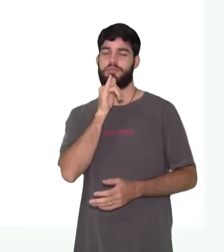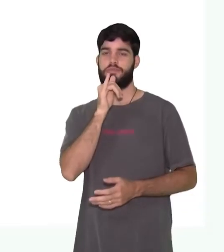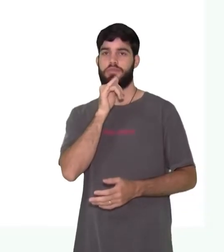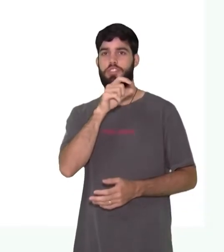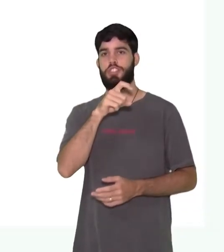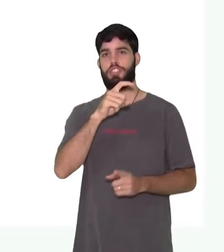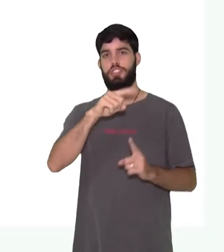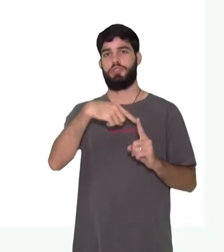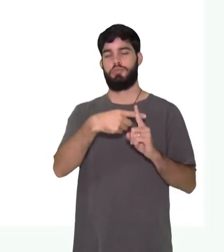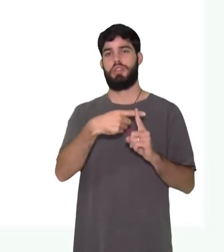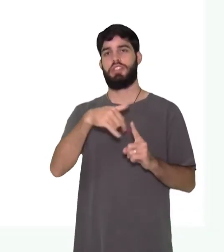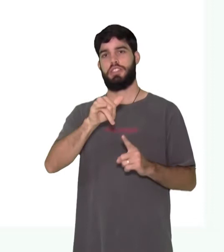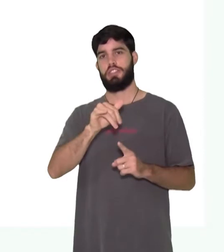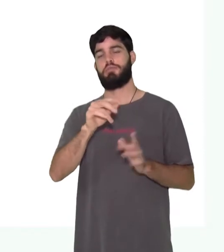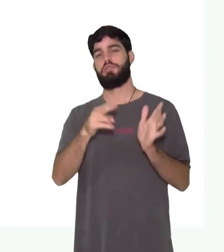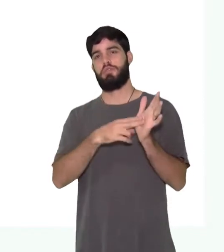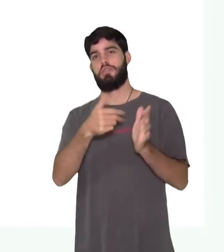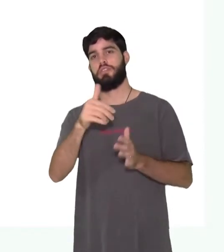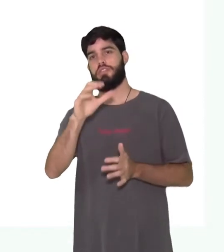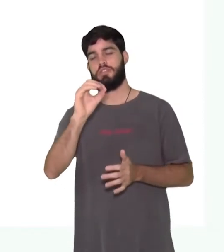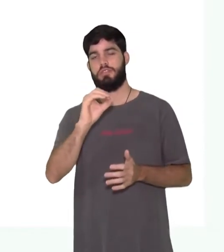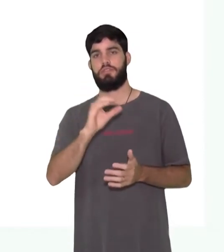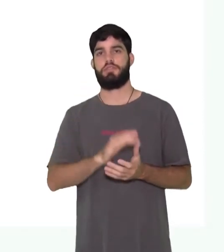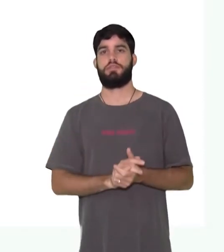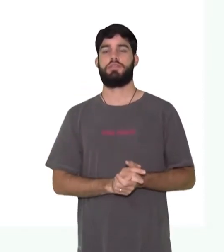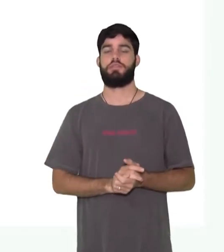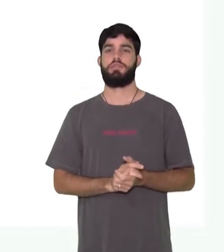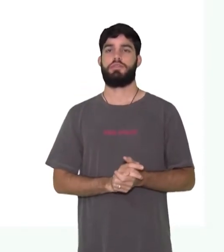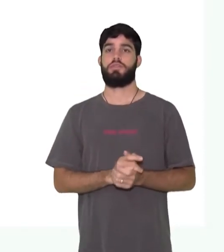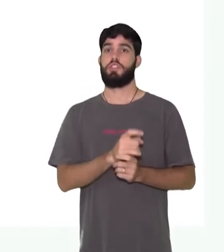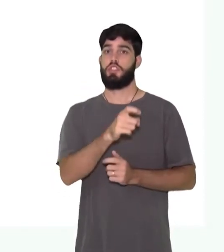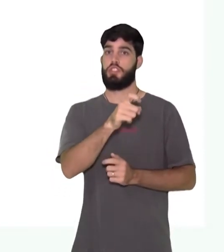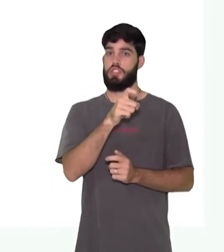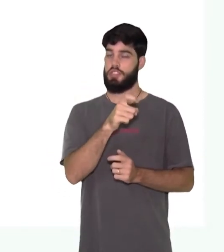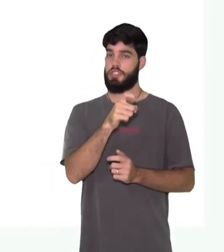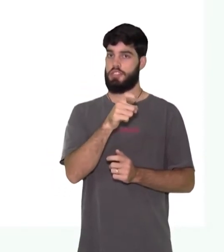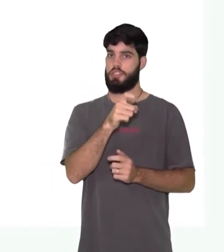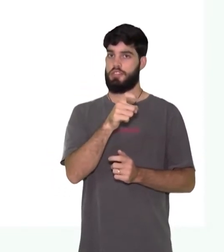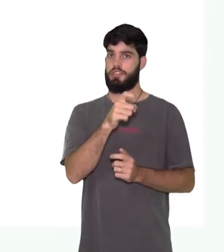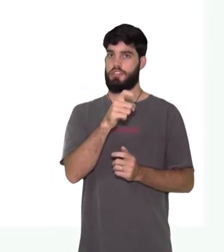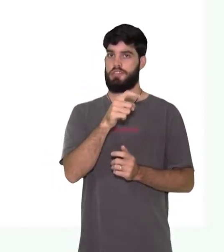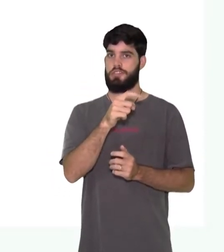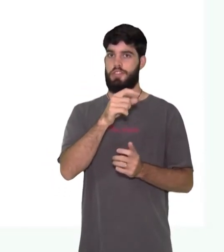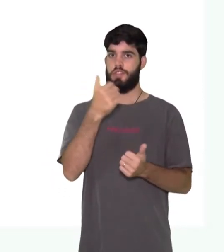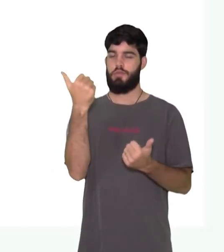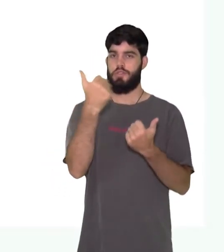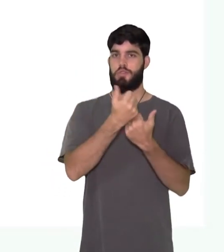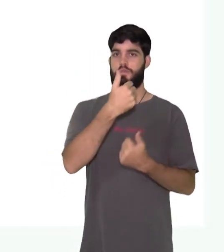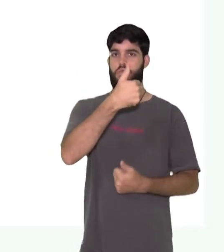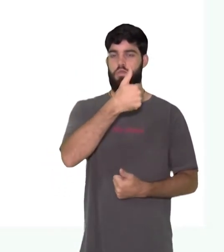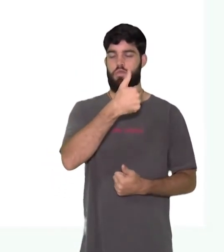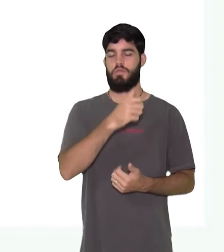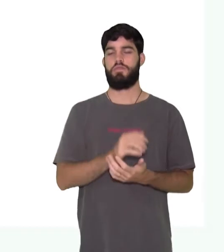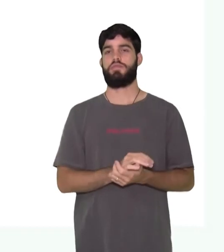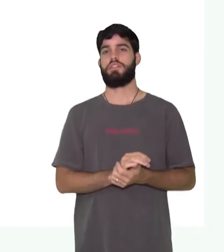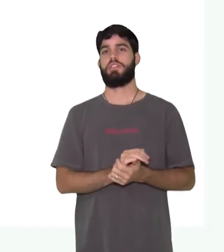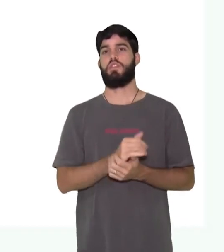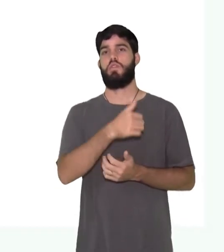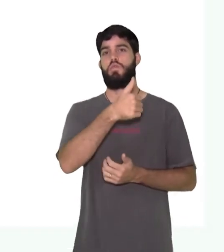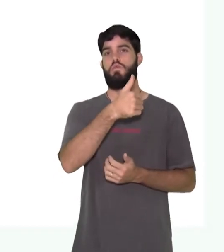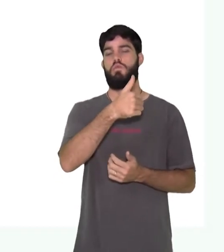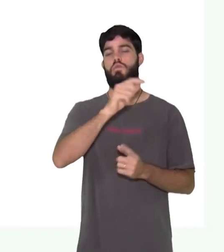seguir x + y = 10 que a nossa equação inicial onde x terá valor igual a 1